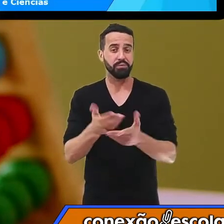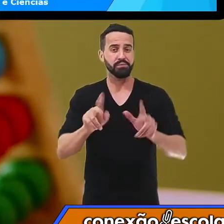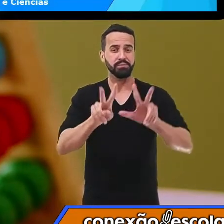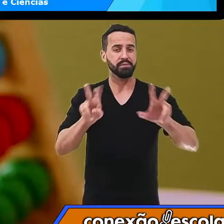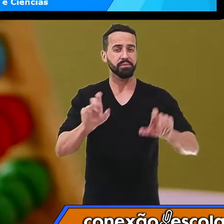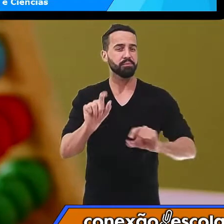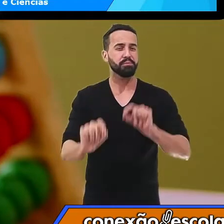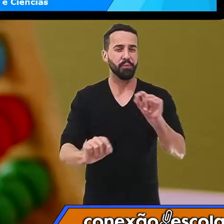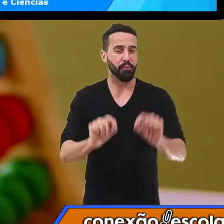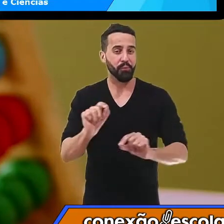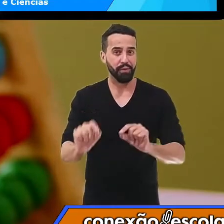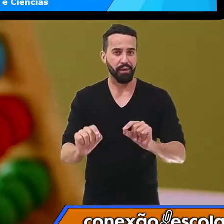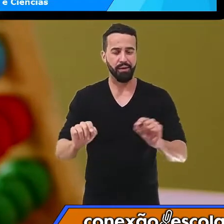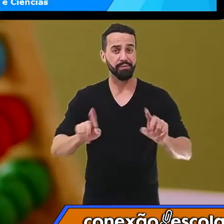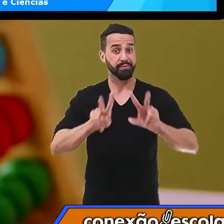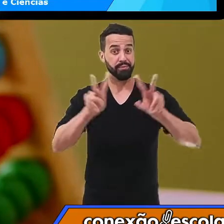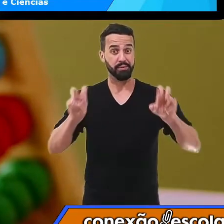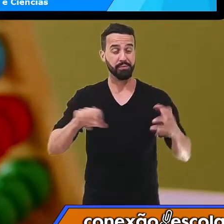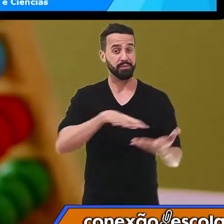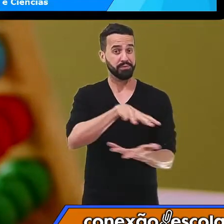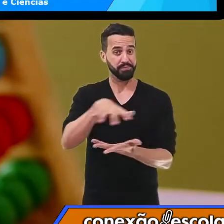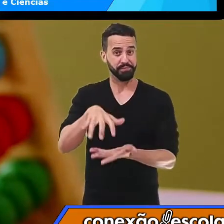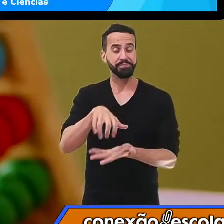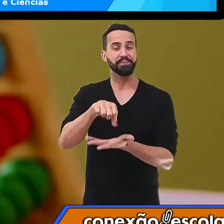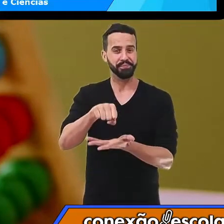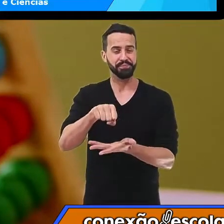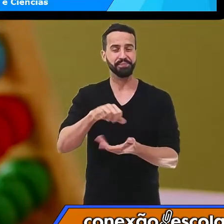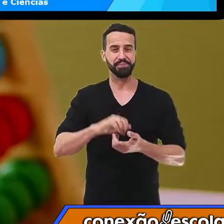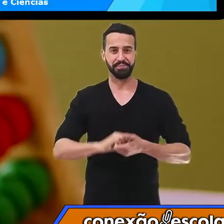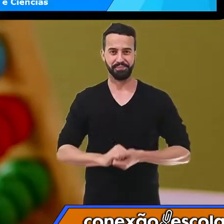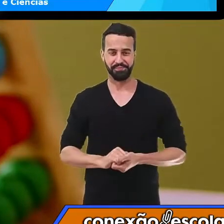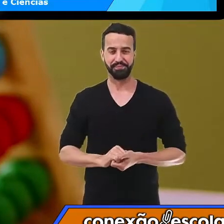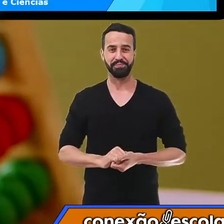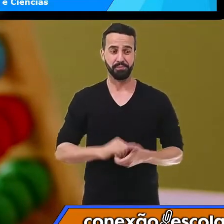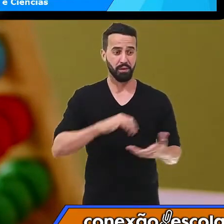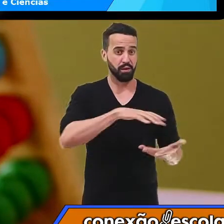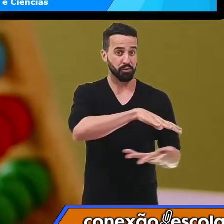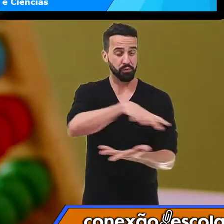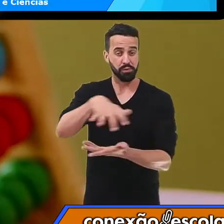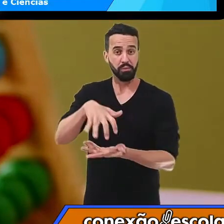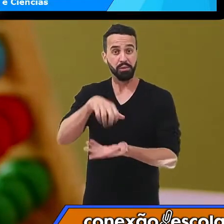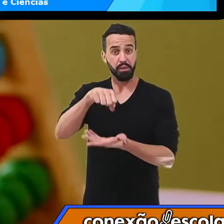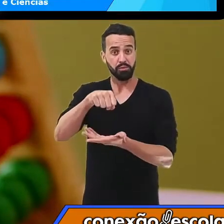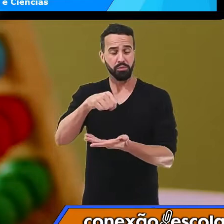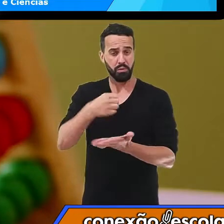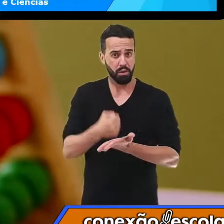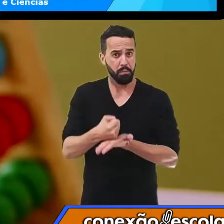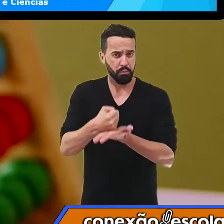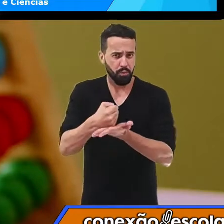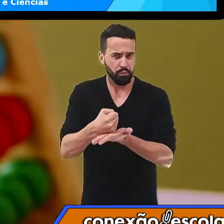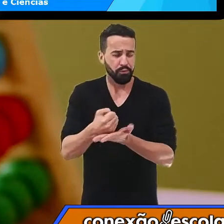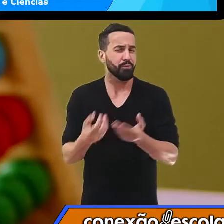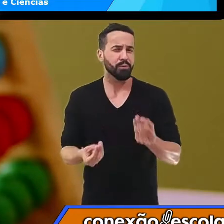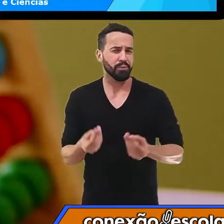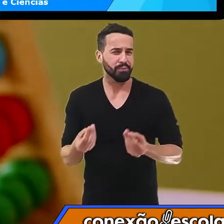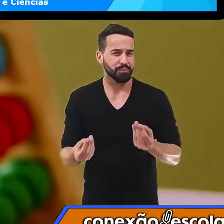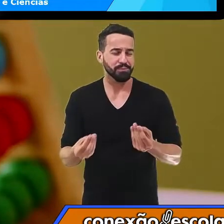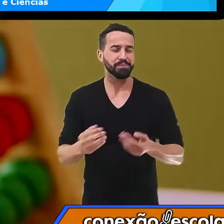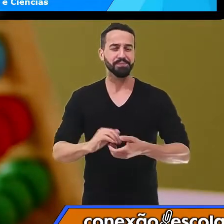hoje será sustentabilidade. Então, sustentabilidade, eu colaboro?